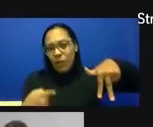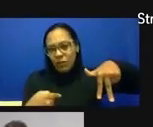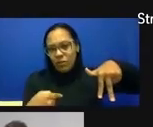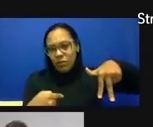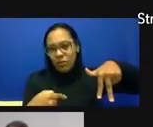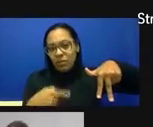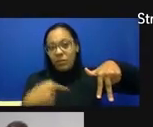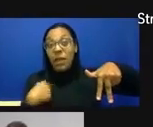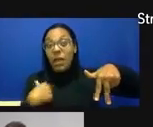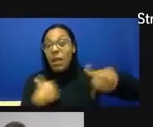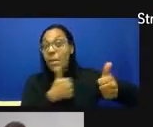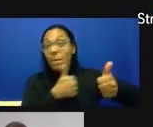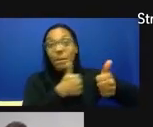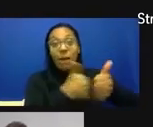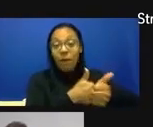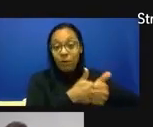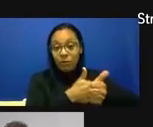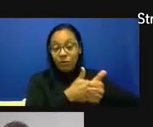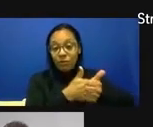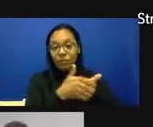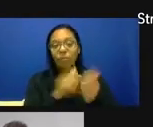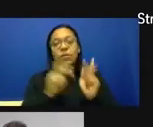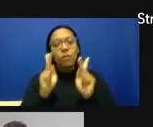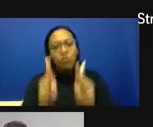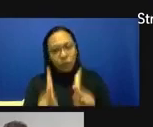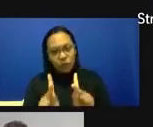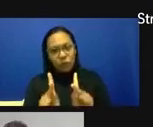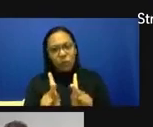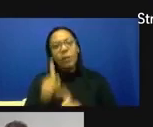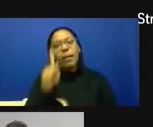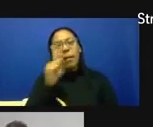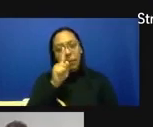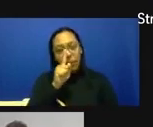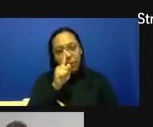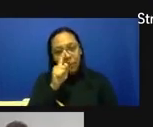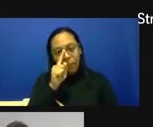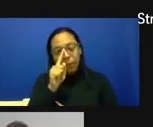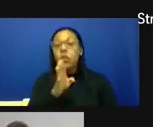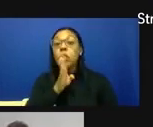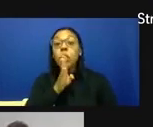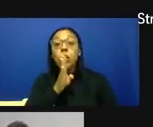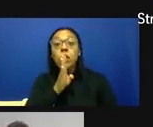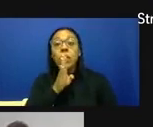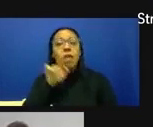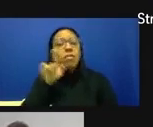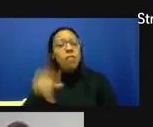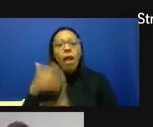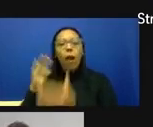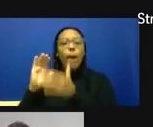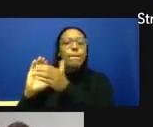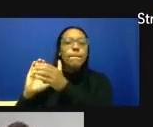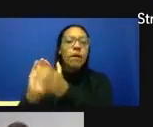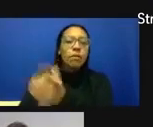conhecidos. Então, a pessoa que a mãe da vítima conhece é o marido, é o bom pai que trabalha, põe dinheiro